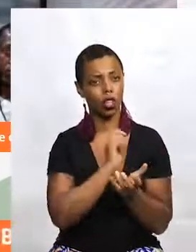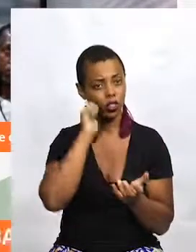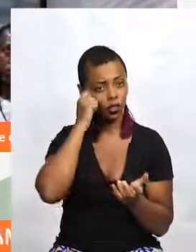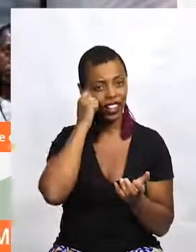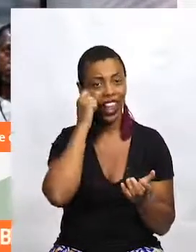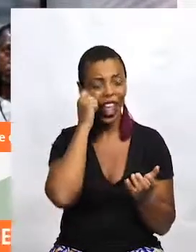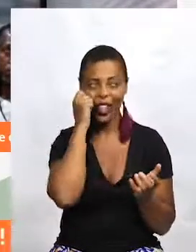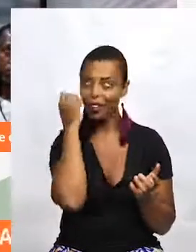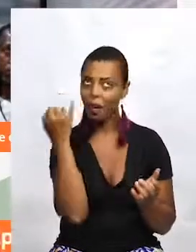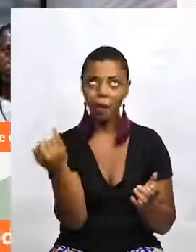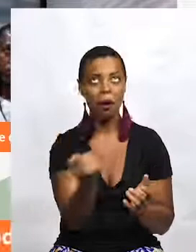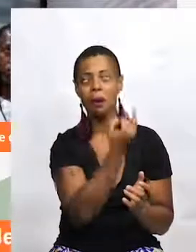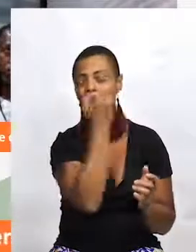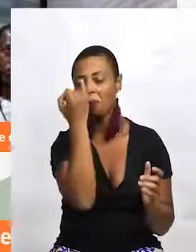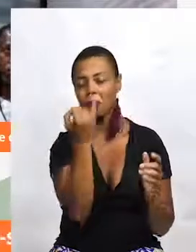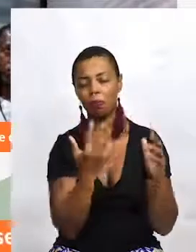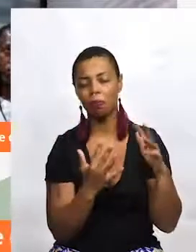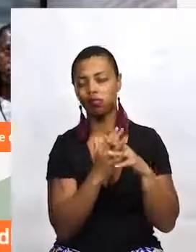fundamental.